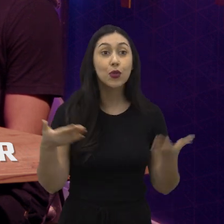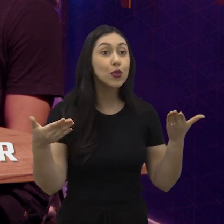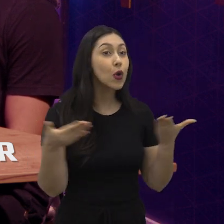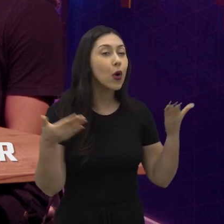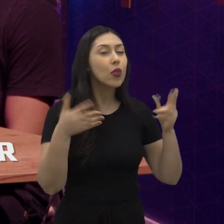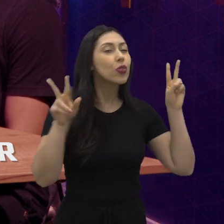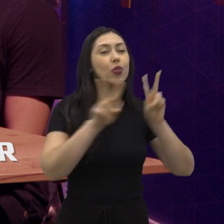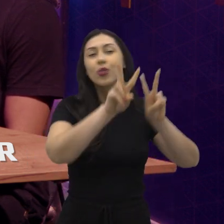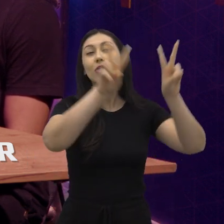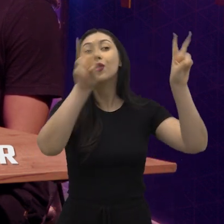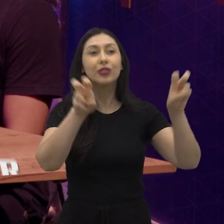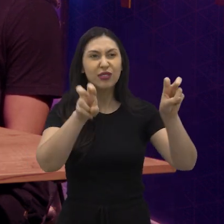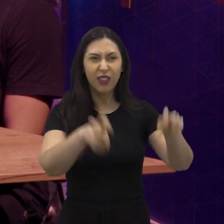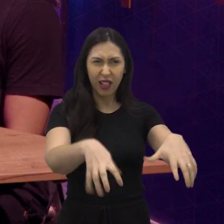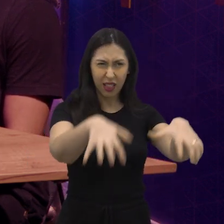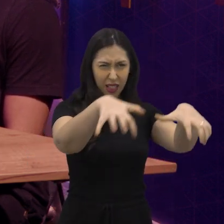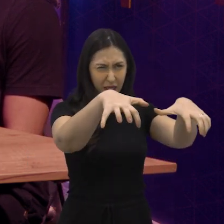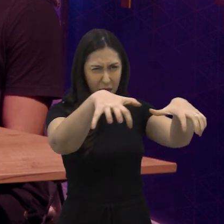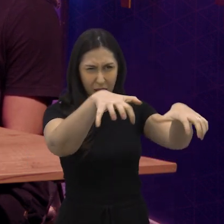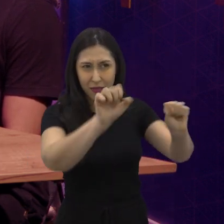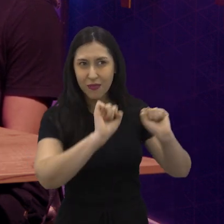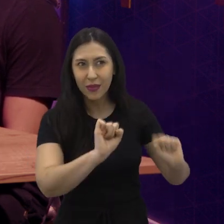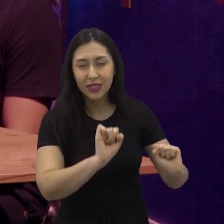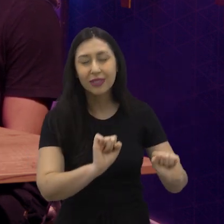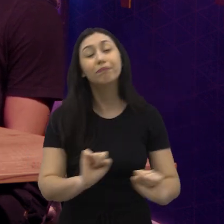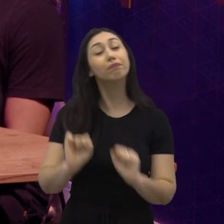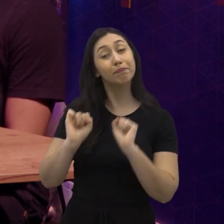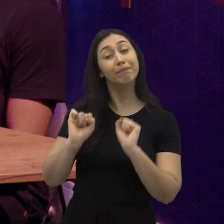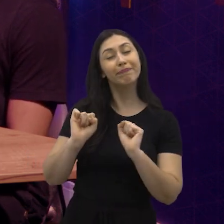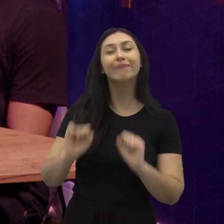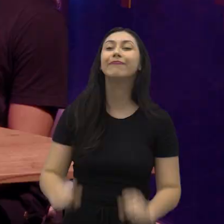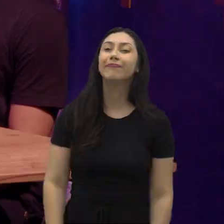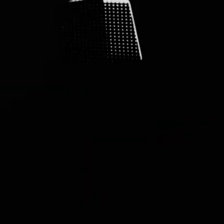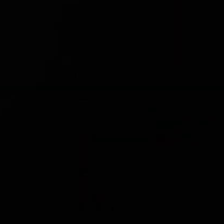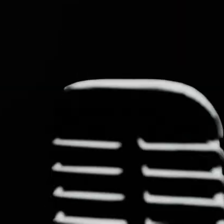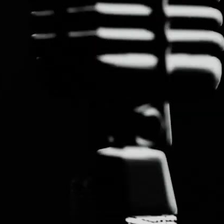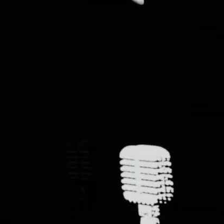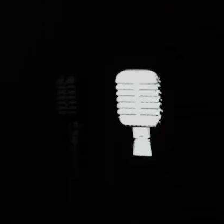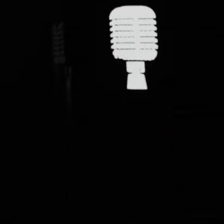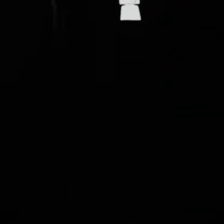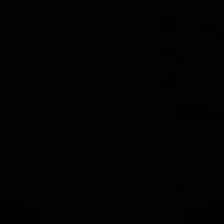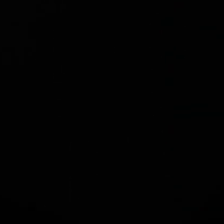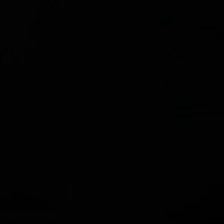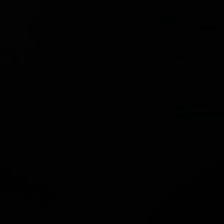programa de hoje a gente vai falar sobre o gênero horror, pode ser? Pode ser.